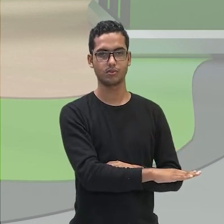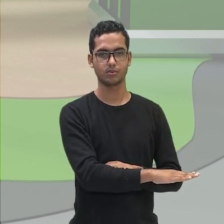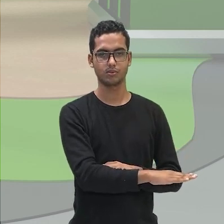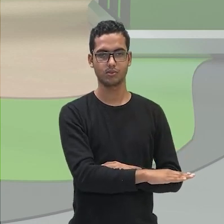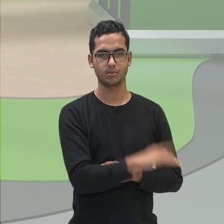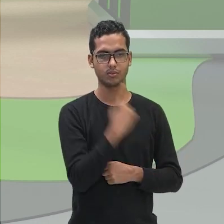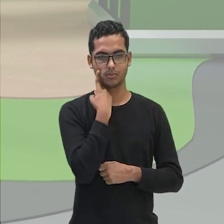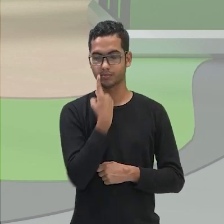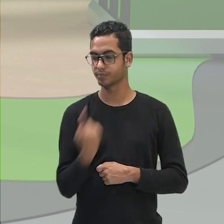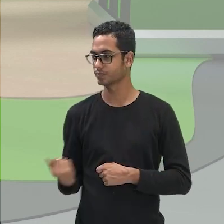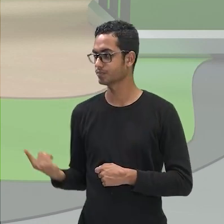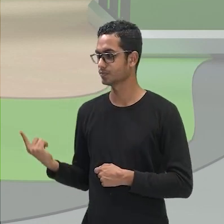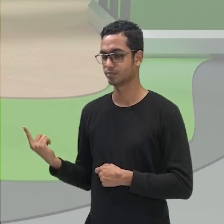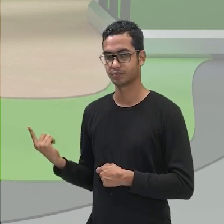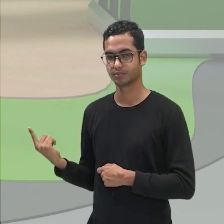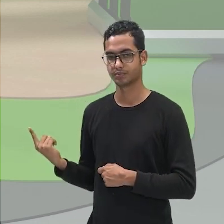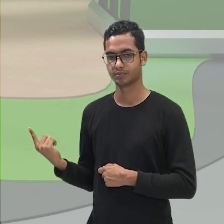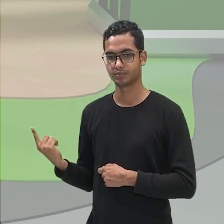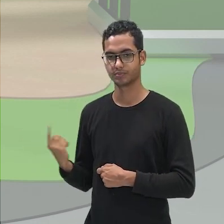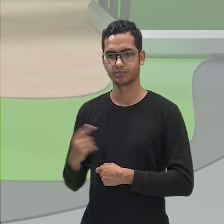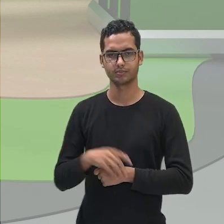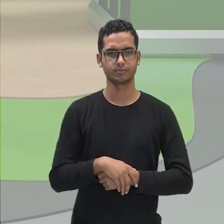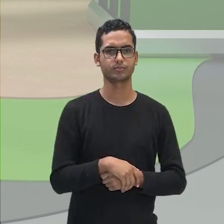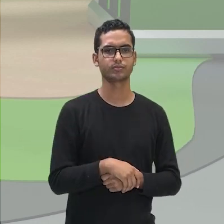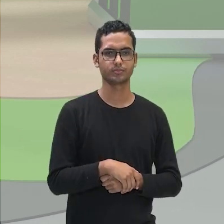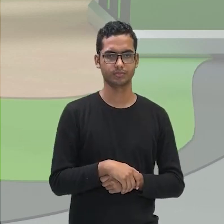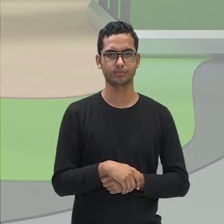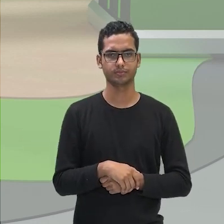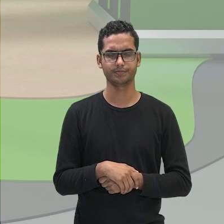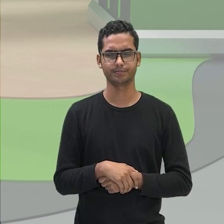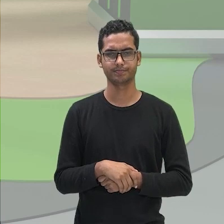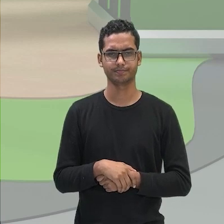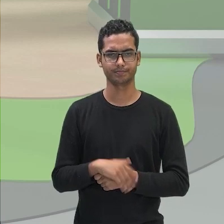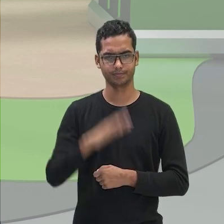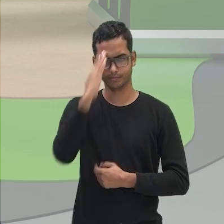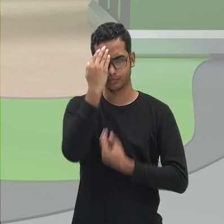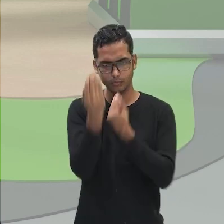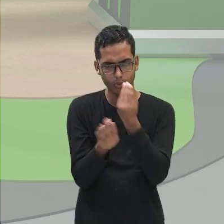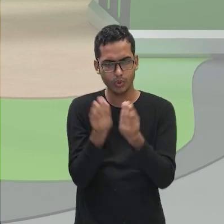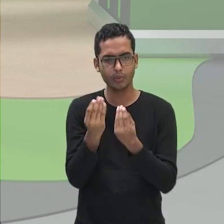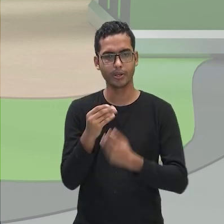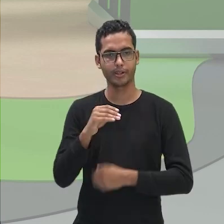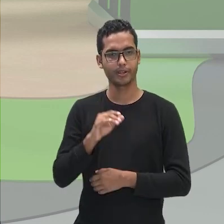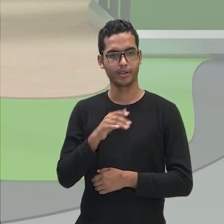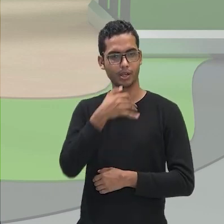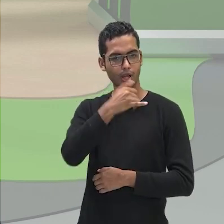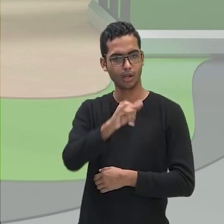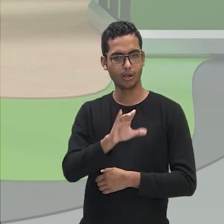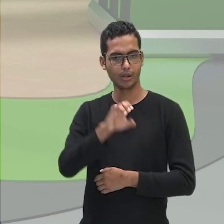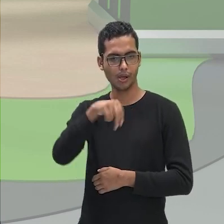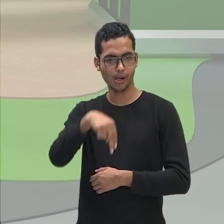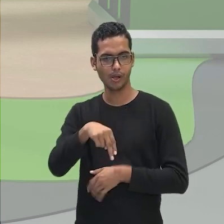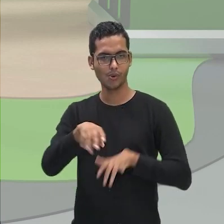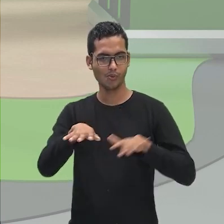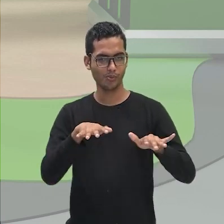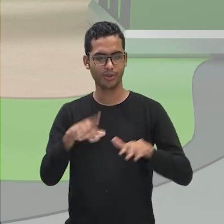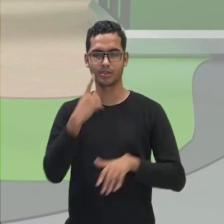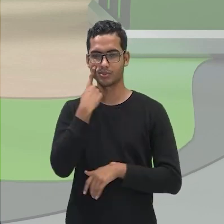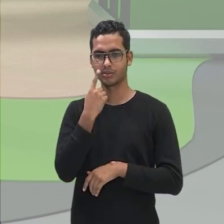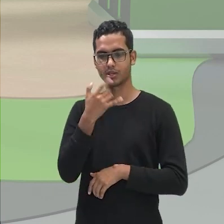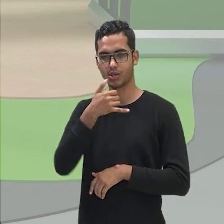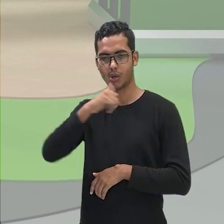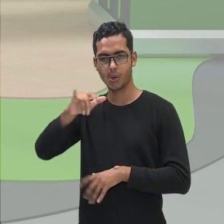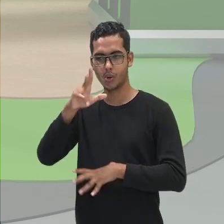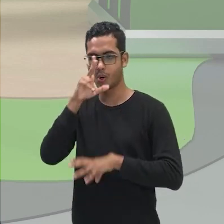e aí no movimento, energia cinética, para a gente compreender um pouco mais ali sobre essa relação da energia potencial e energia